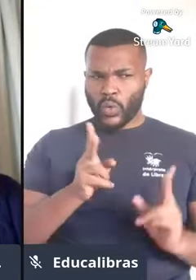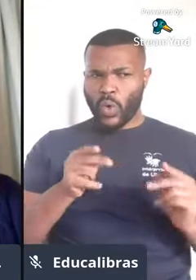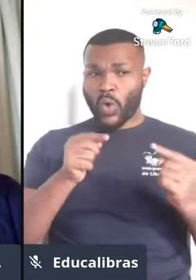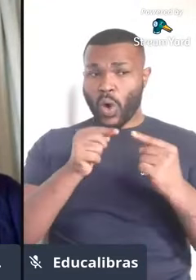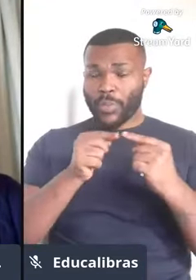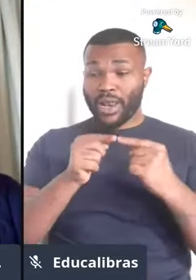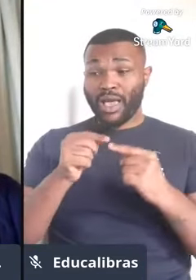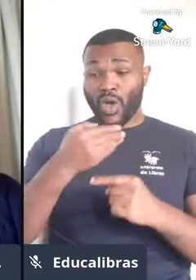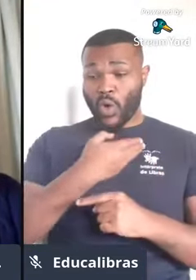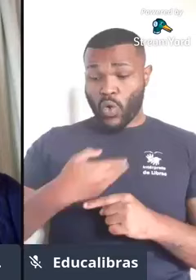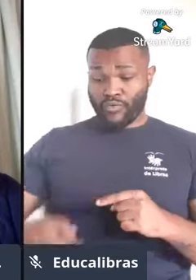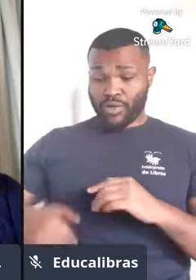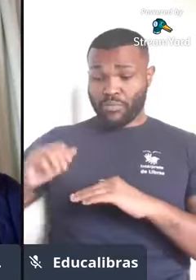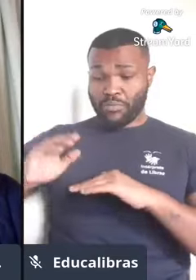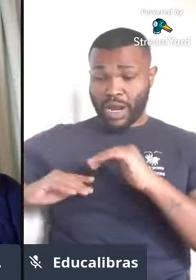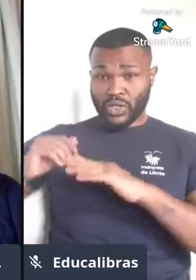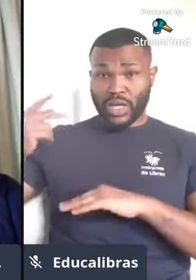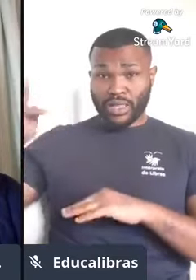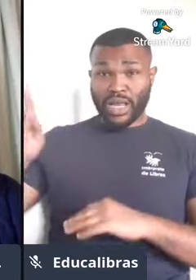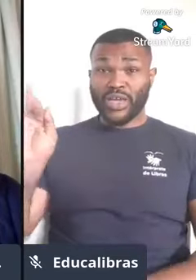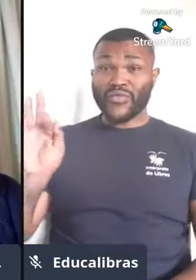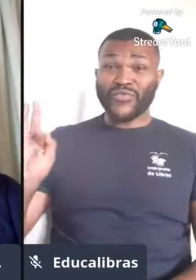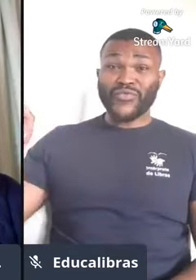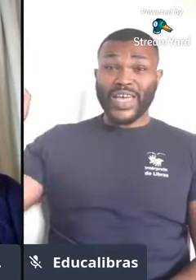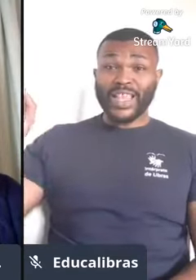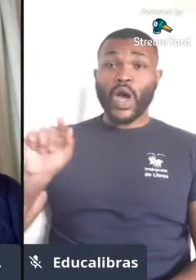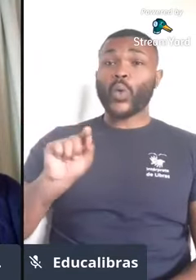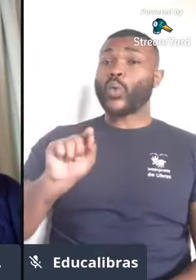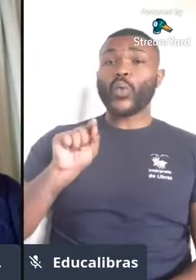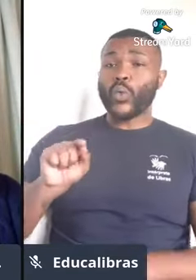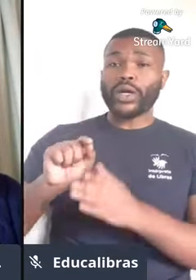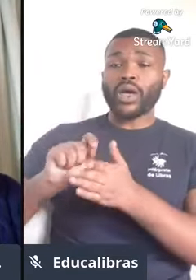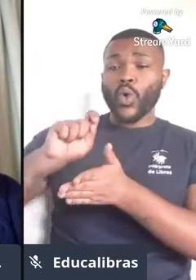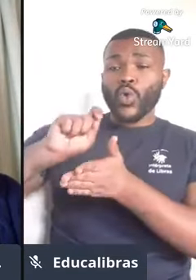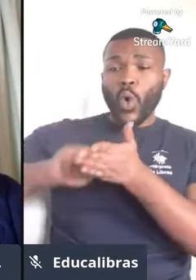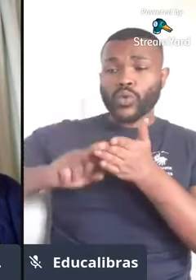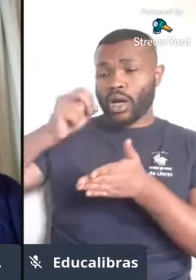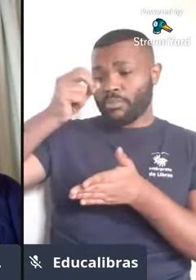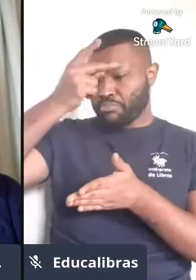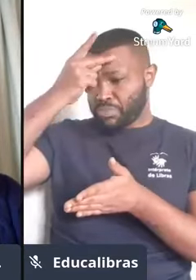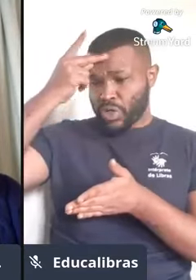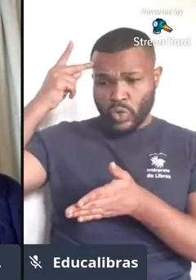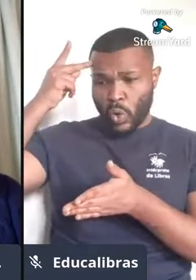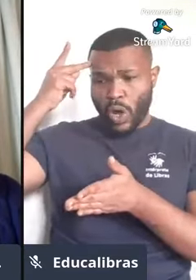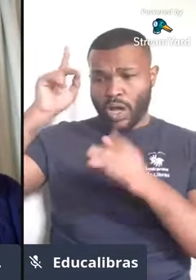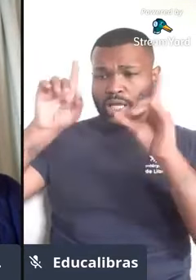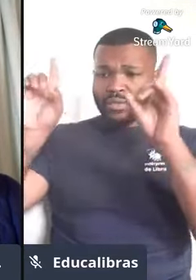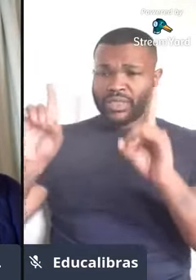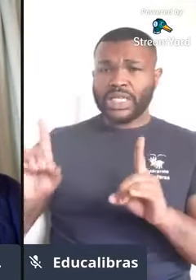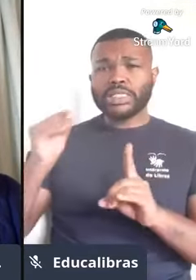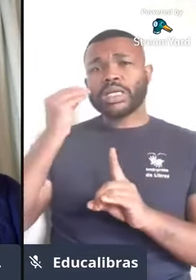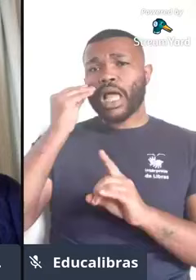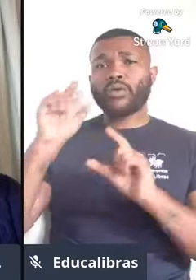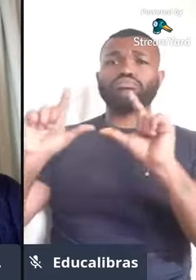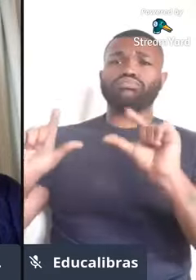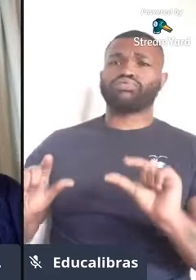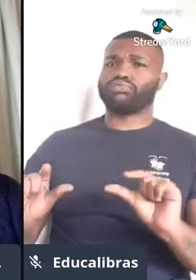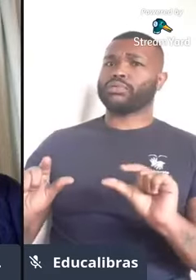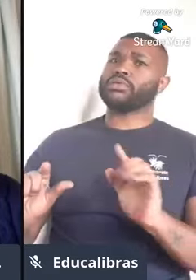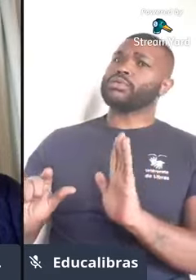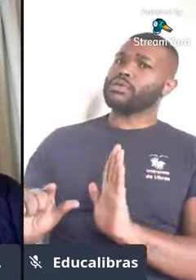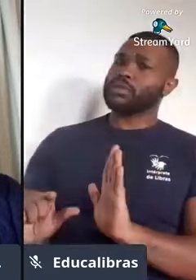capacidade de exigência de contratação de pessoas com deficiência que está colocada pela lei de cotas. Então, melhor